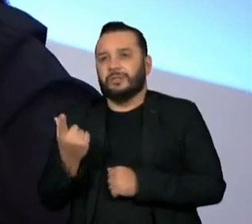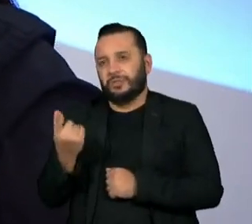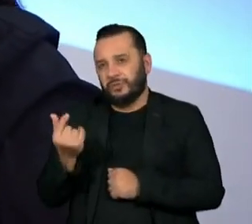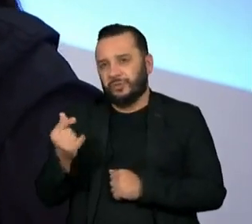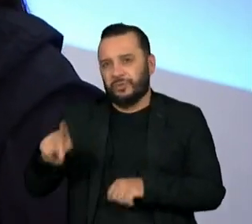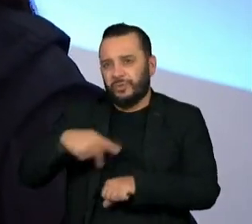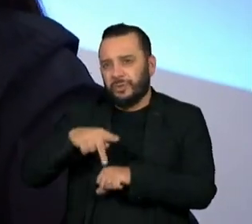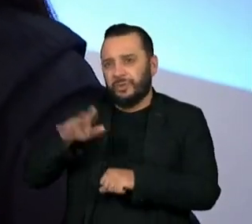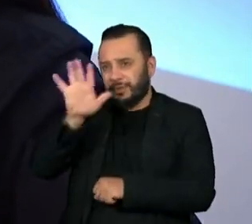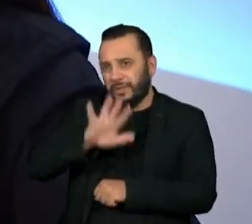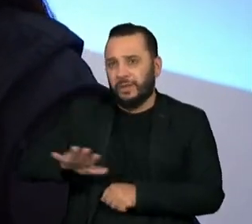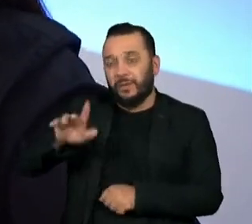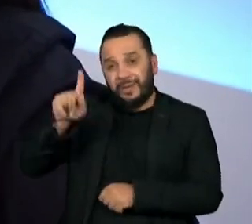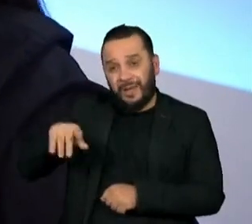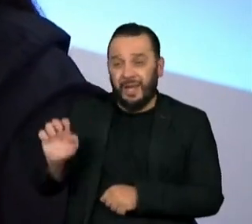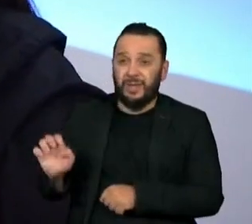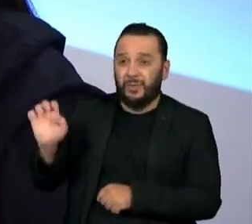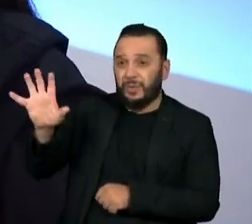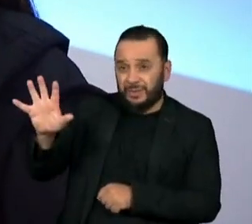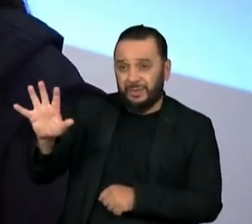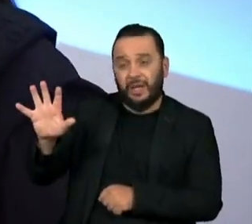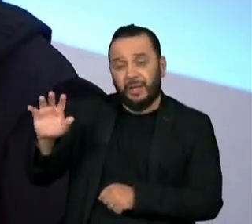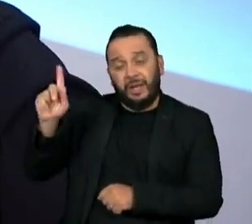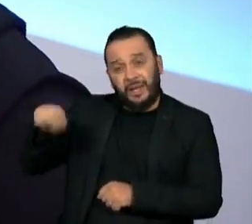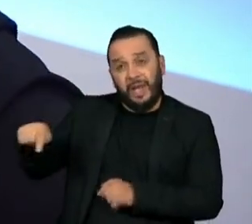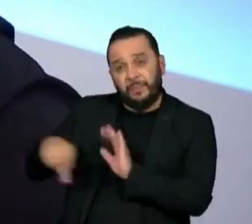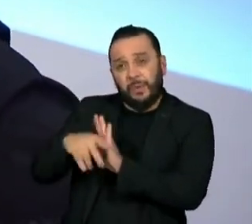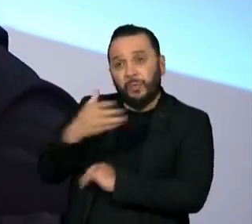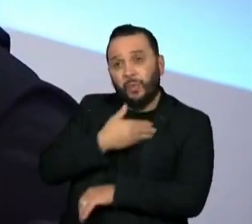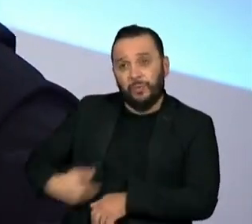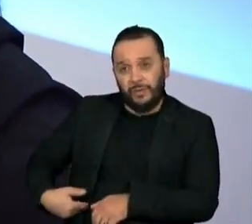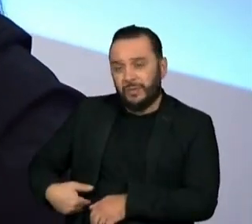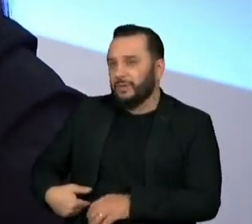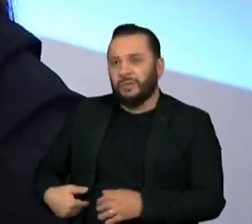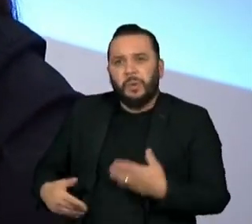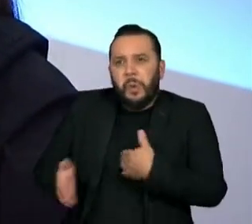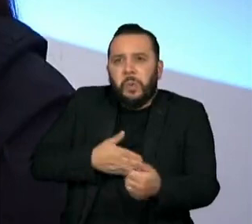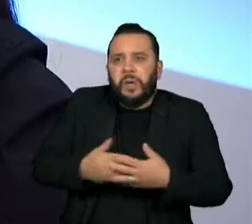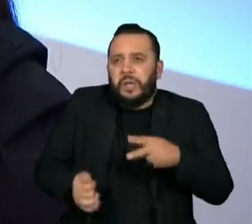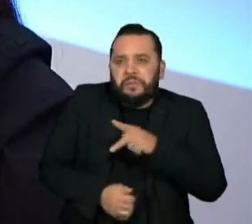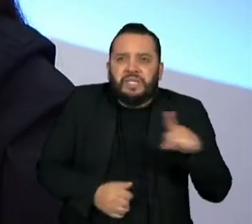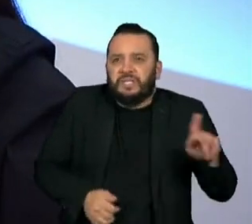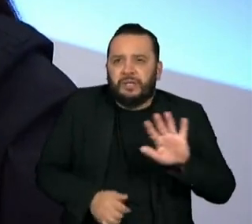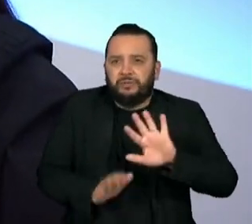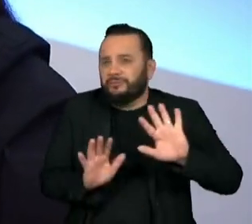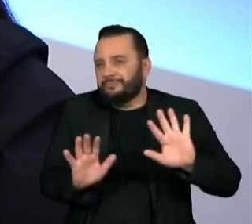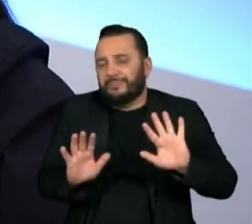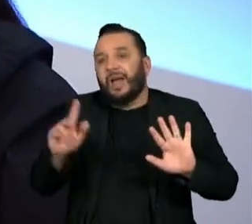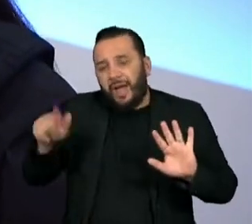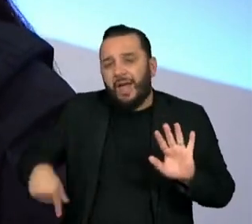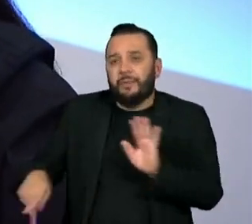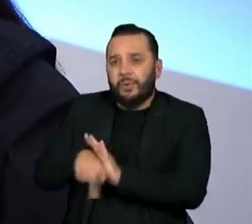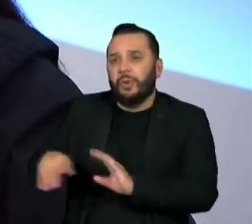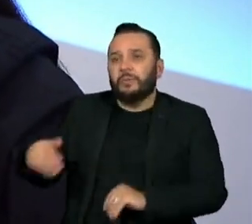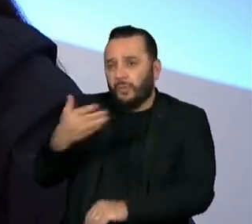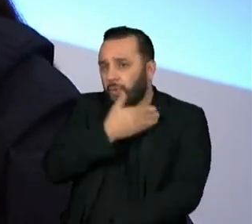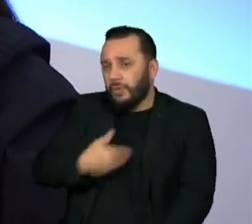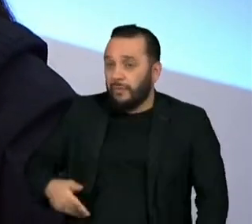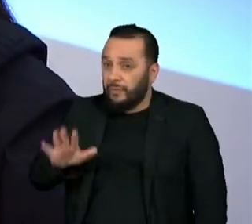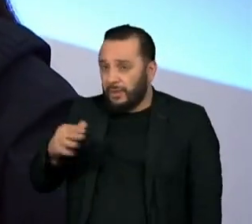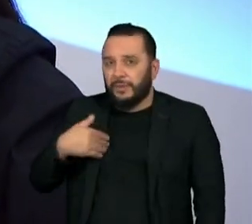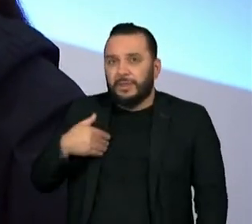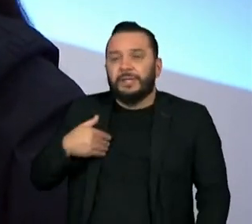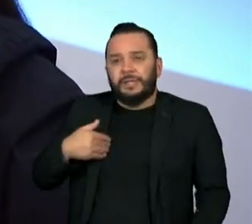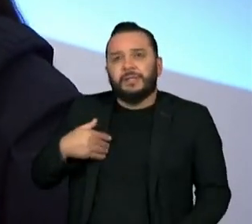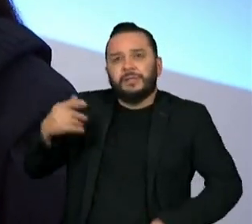estado independe de quem está sentado na cadeira de Presidente tá discutindo uma nova Âncora fiscal